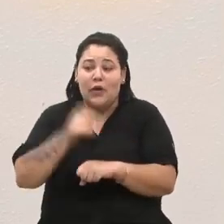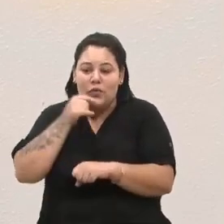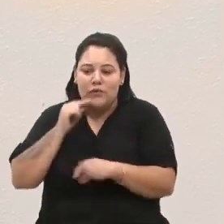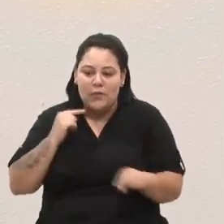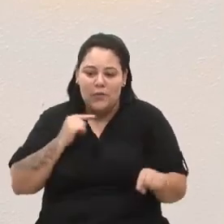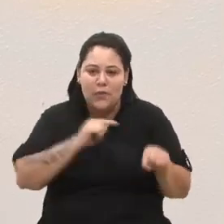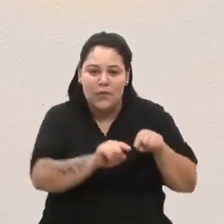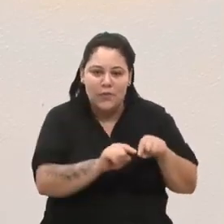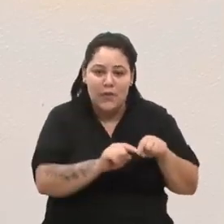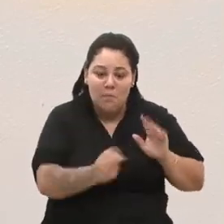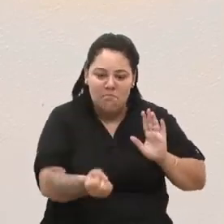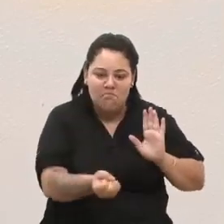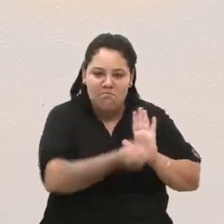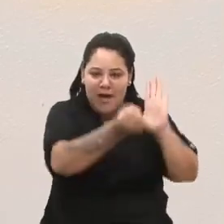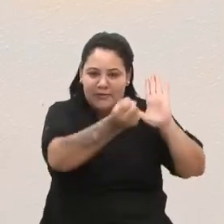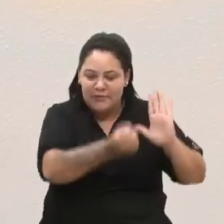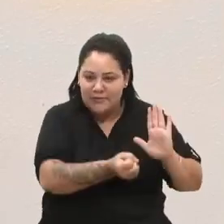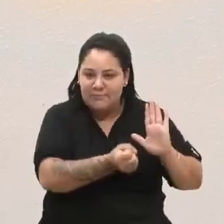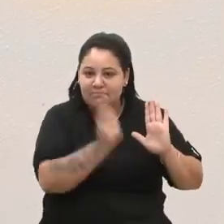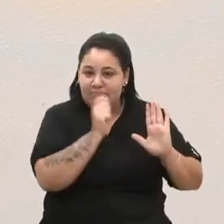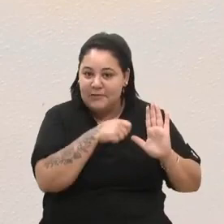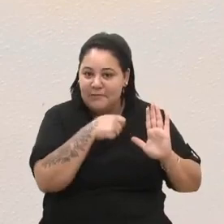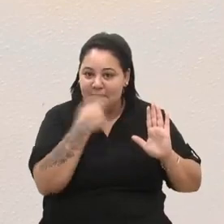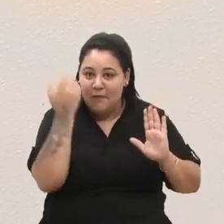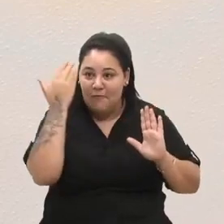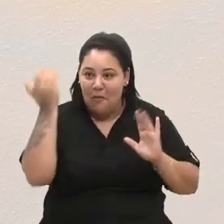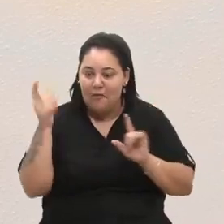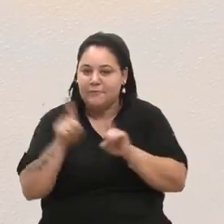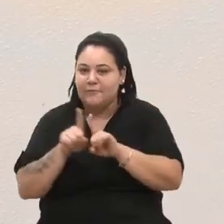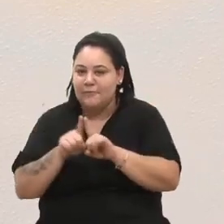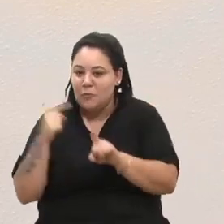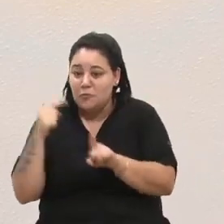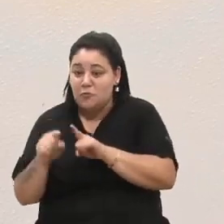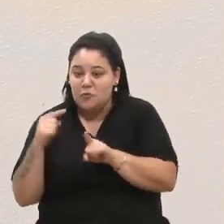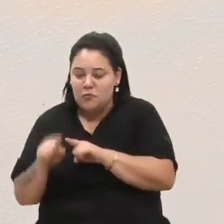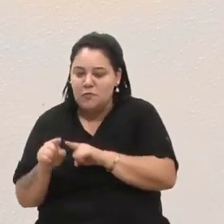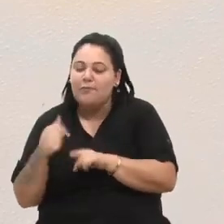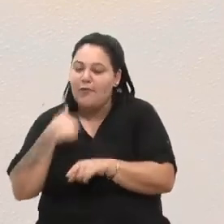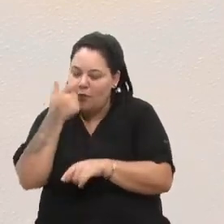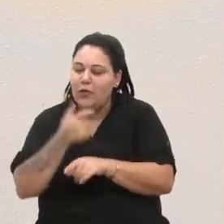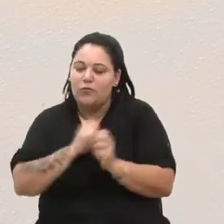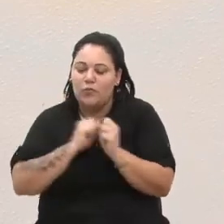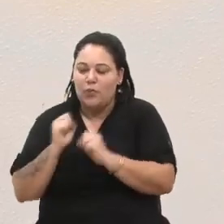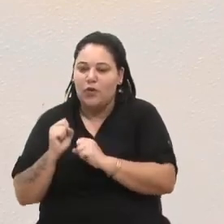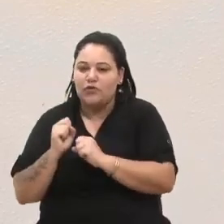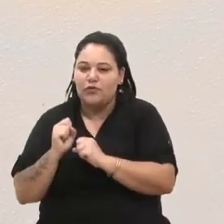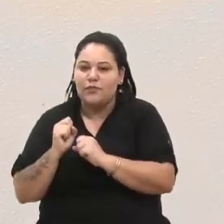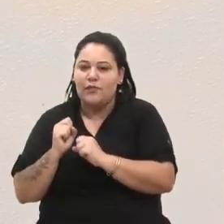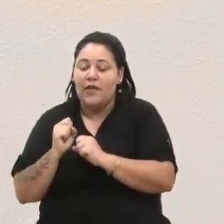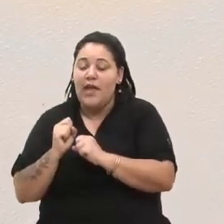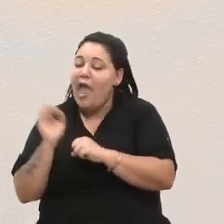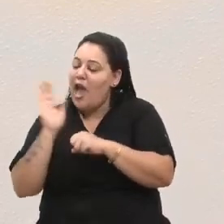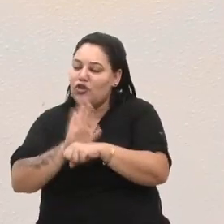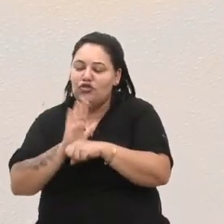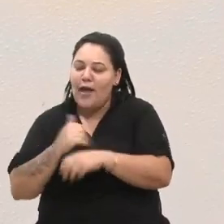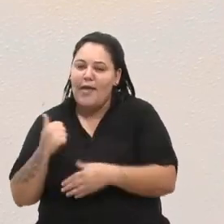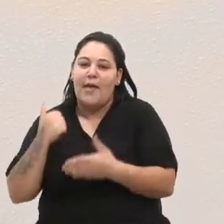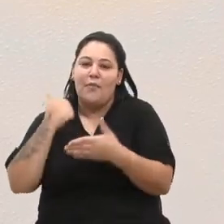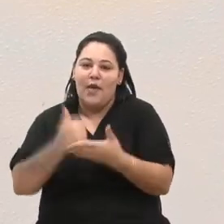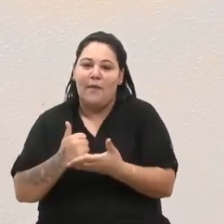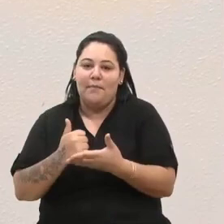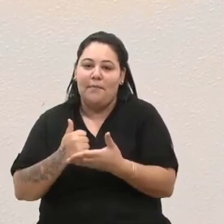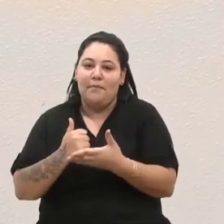grandes marcas, com as grandes cervejas, porque é o que nós acho que podemos fazer, é dar competitividade para que esse